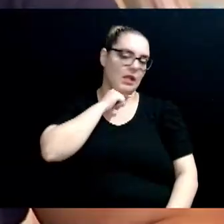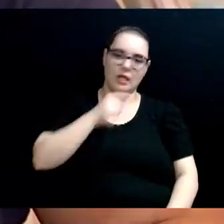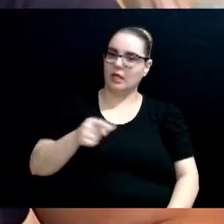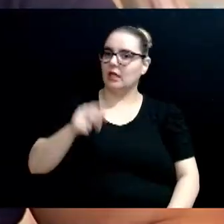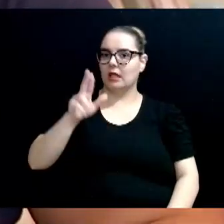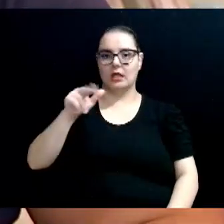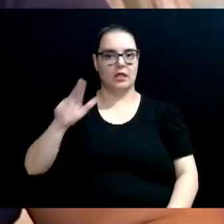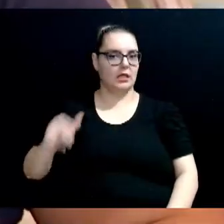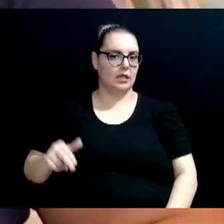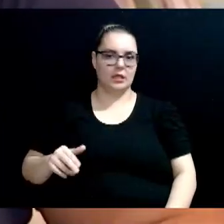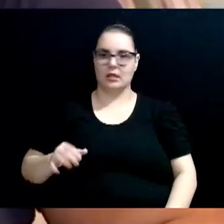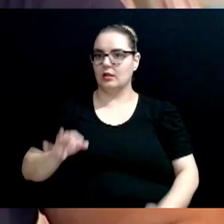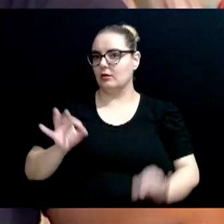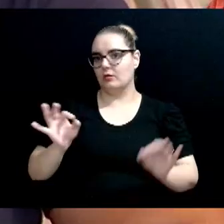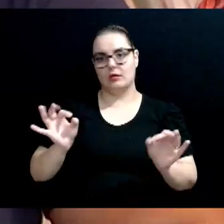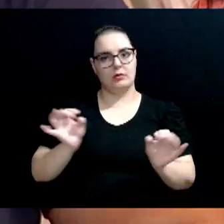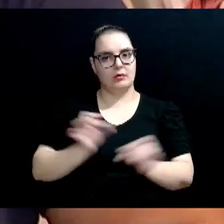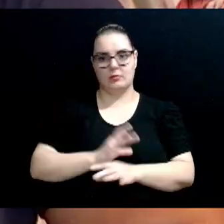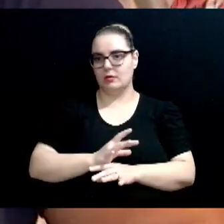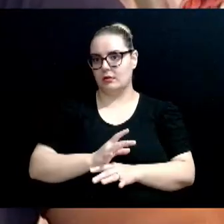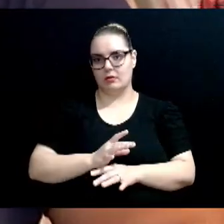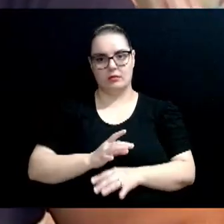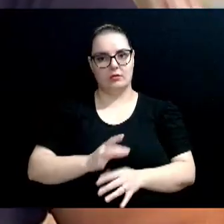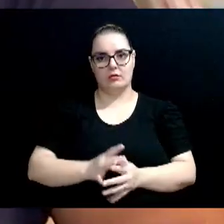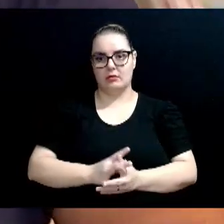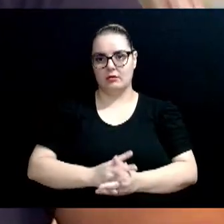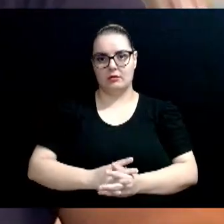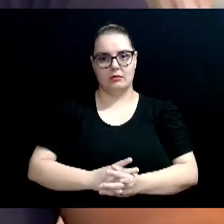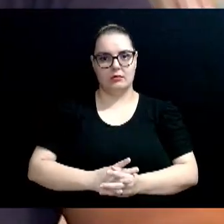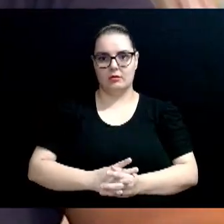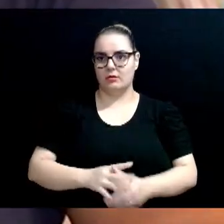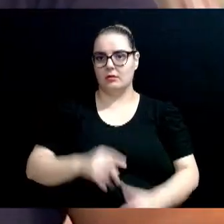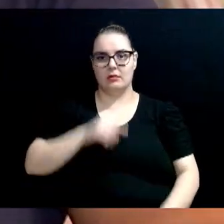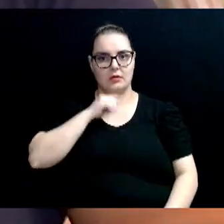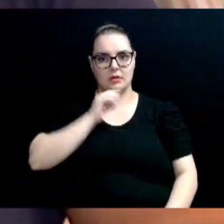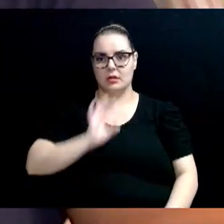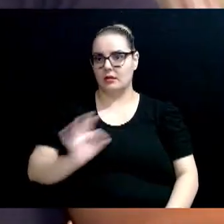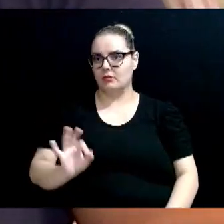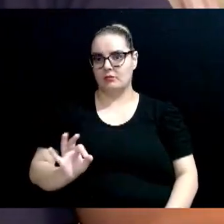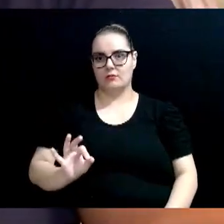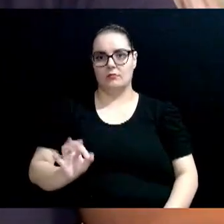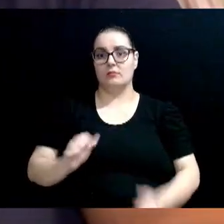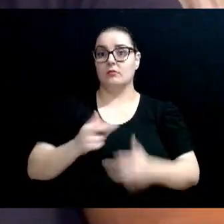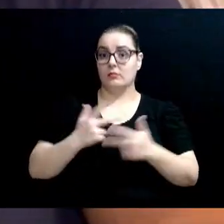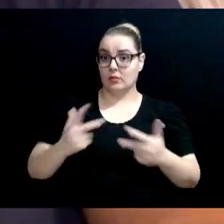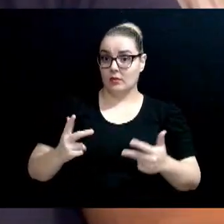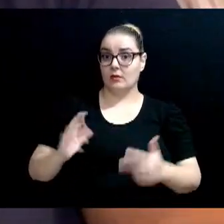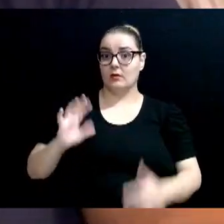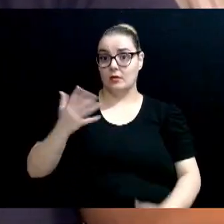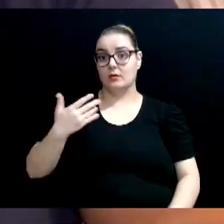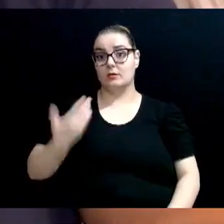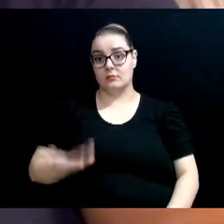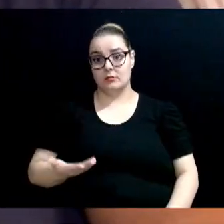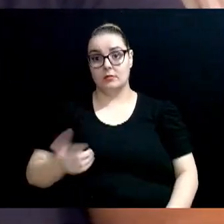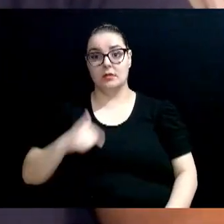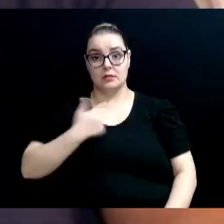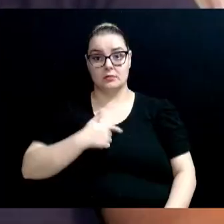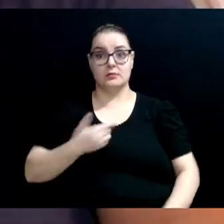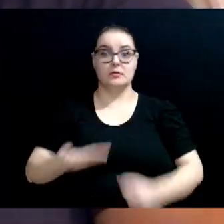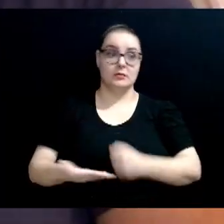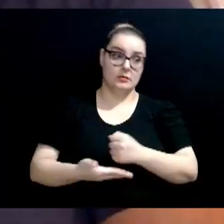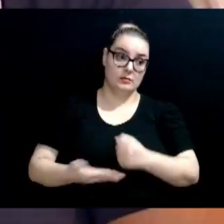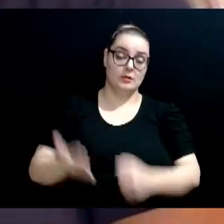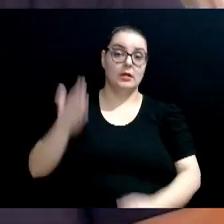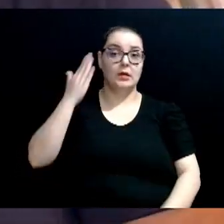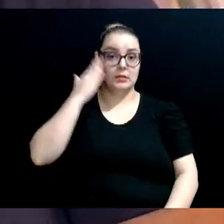nunca está. Ninguém está preparado, né? Para as coisas que realmente vêm. Mas a gente tem que estar minimamente